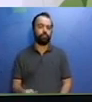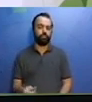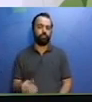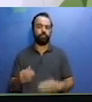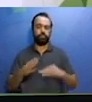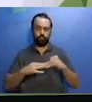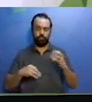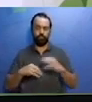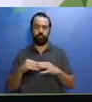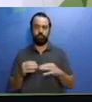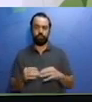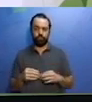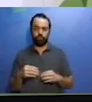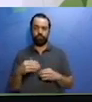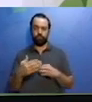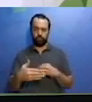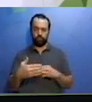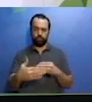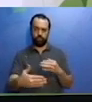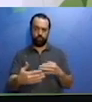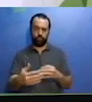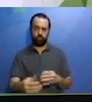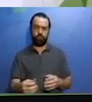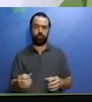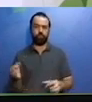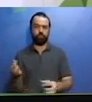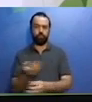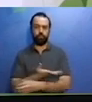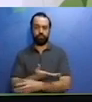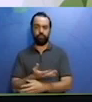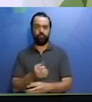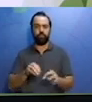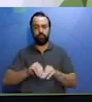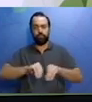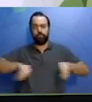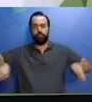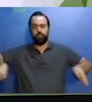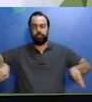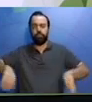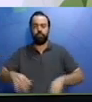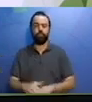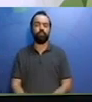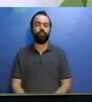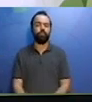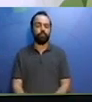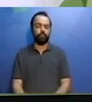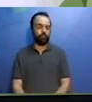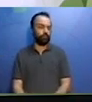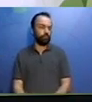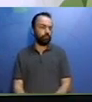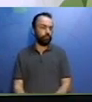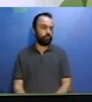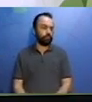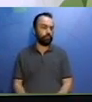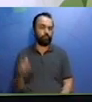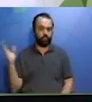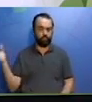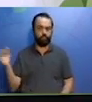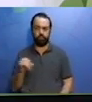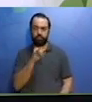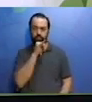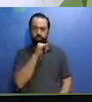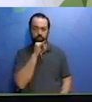técnicas complementares, né, para finalizar a dissolução fracionada. Aqui no exemplo